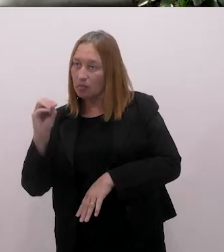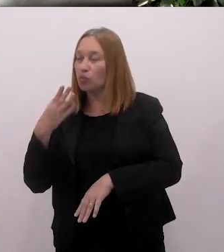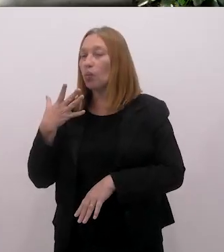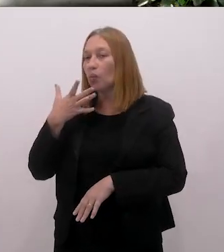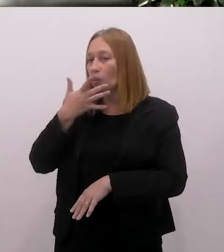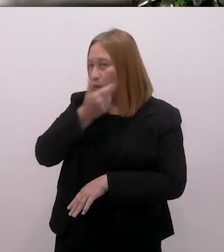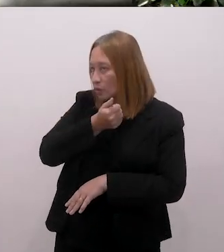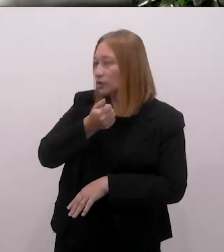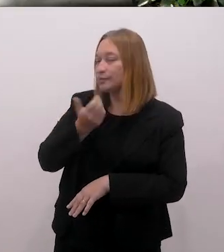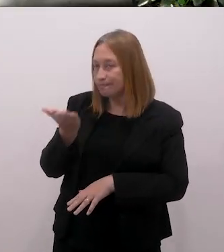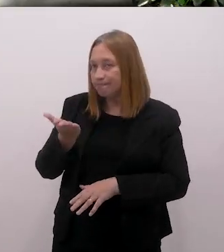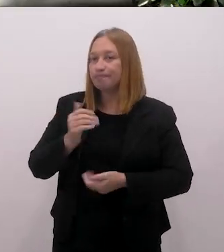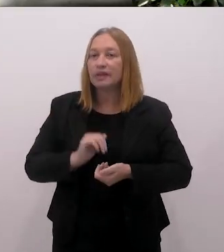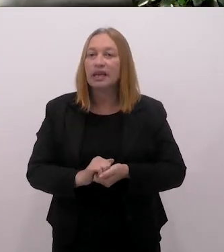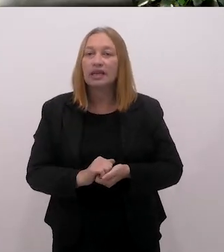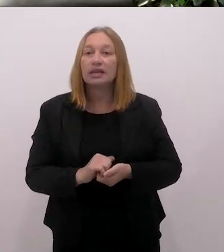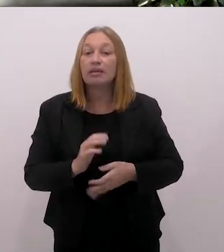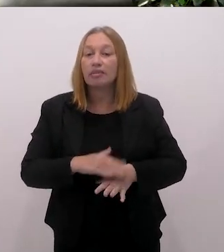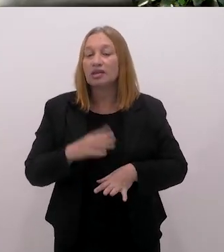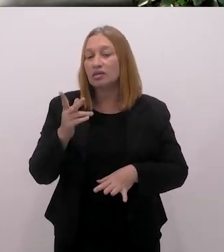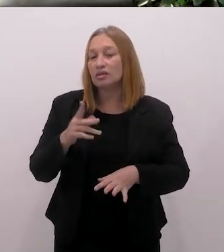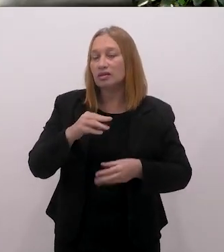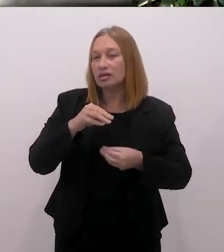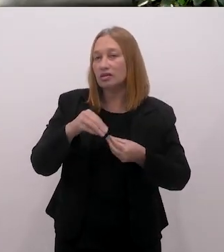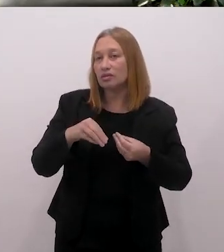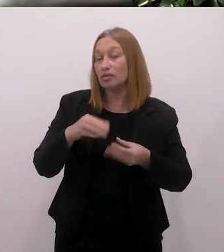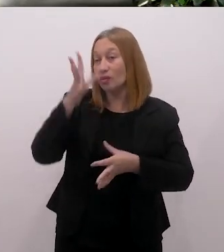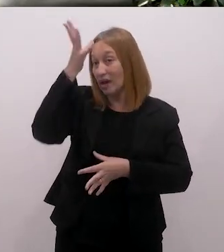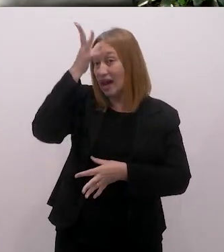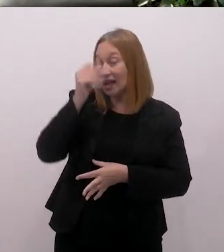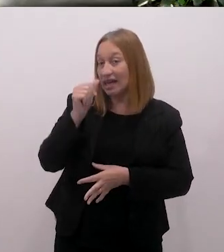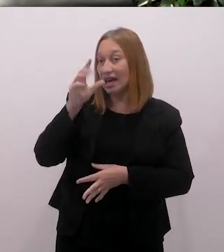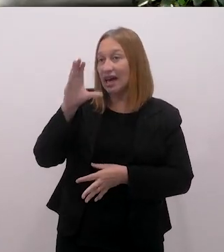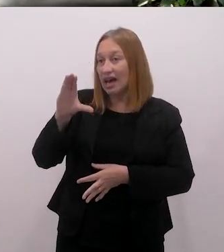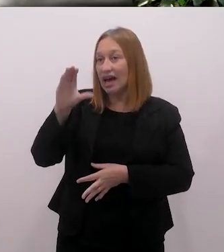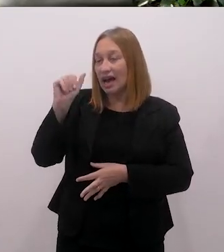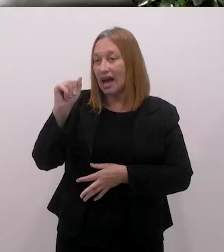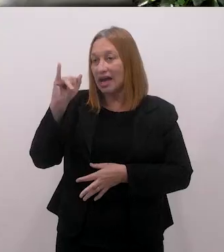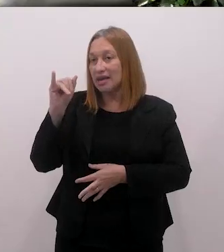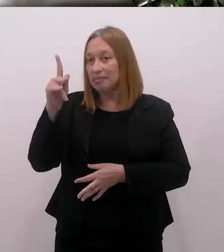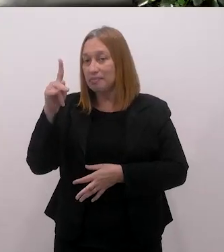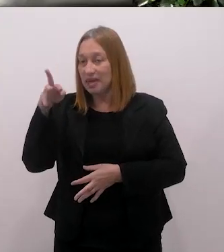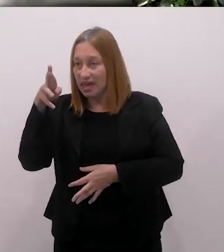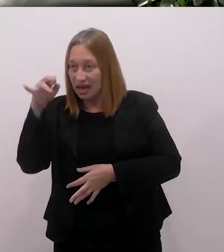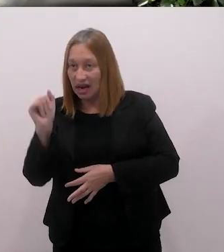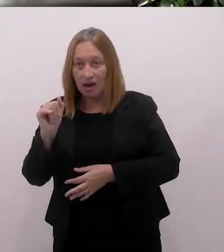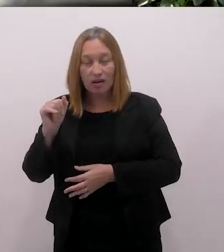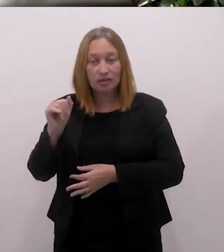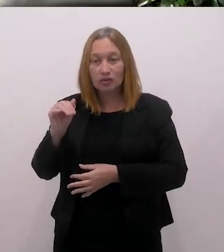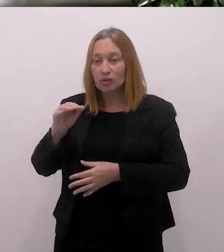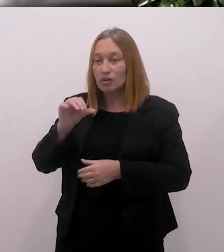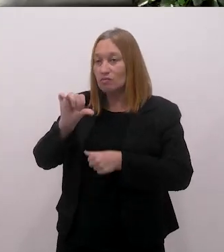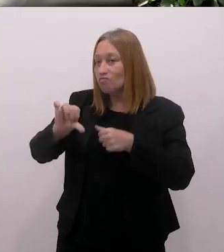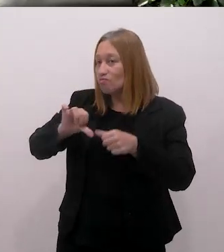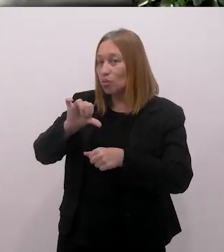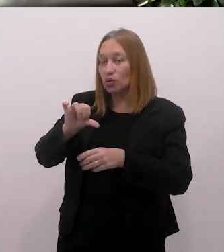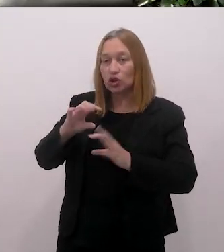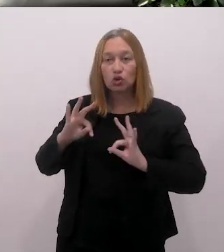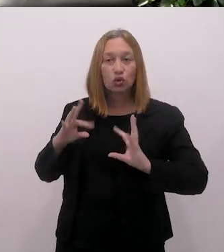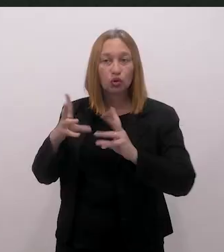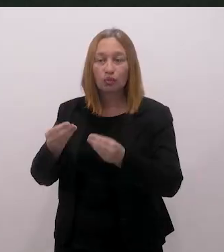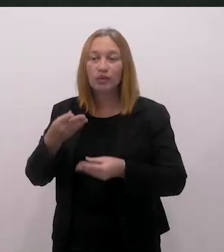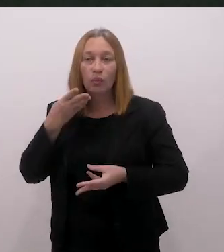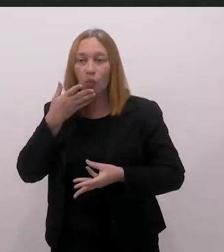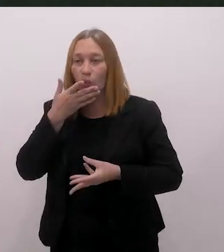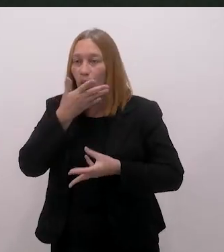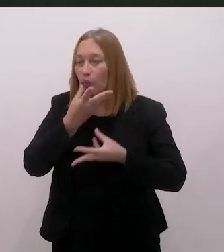africano. E muito gostoso, diga-se de passagem. Ainda mais quando se faz com galinha caipira, né? Já muda tudo. Muda